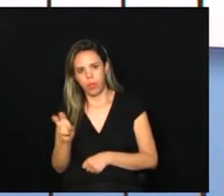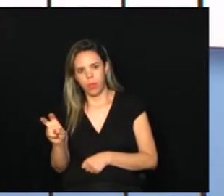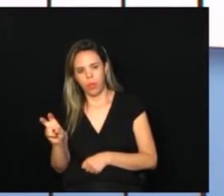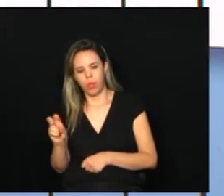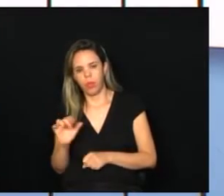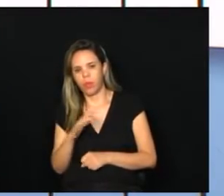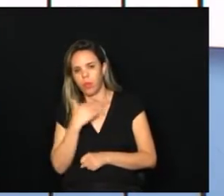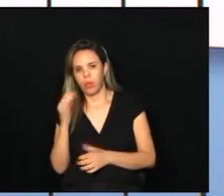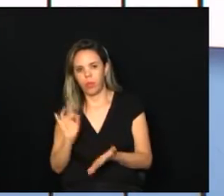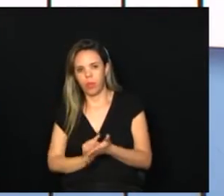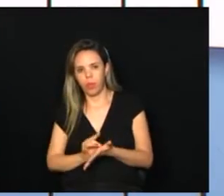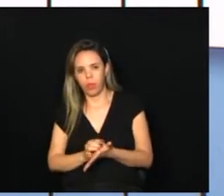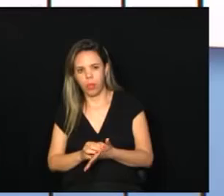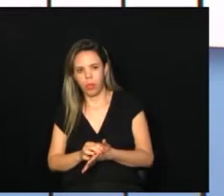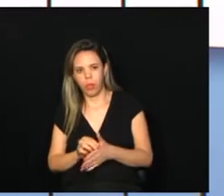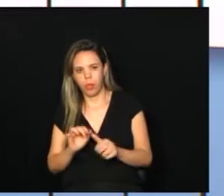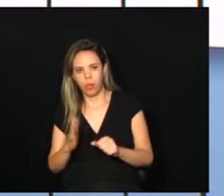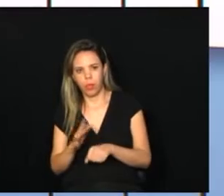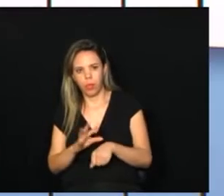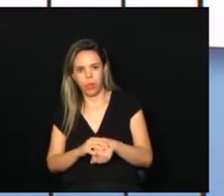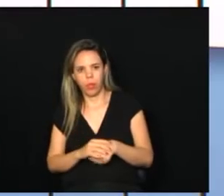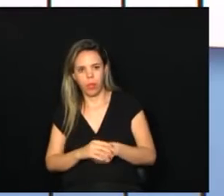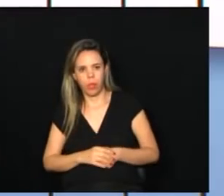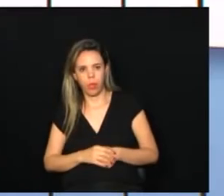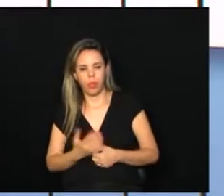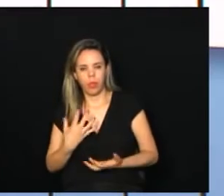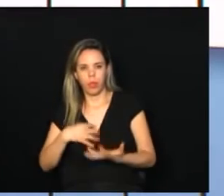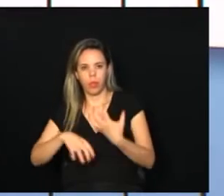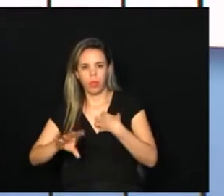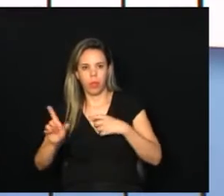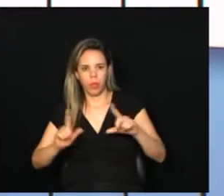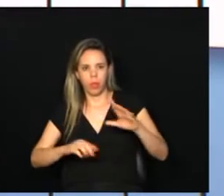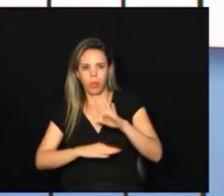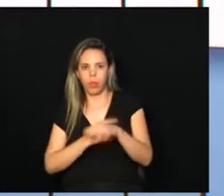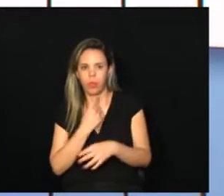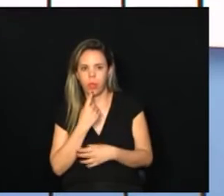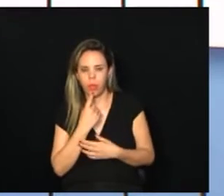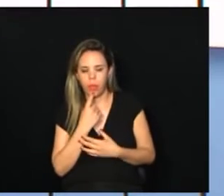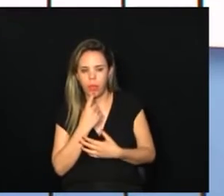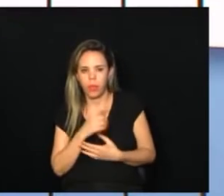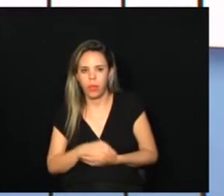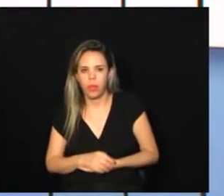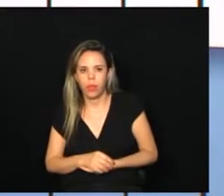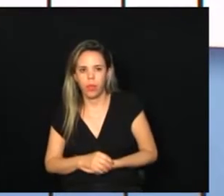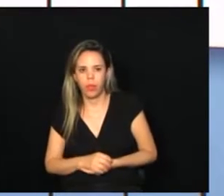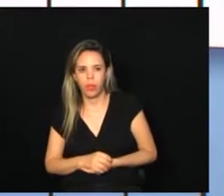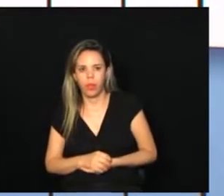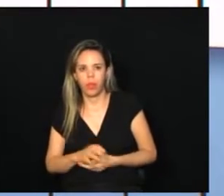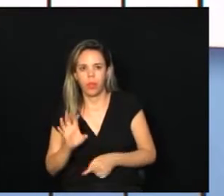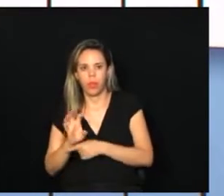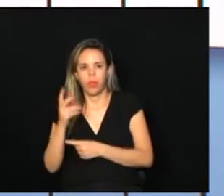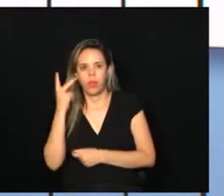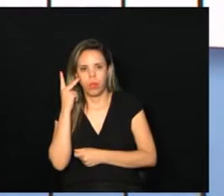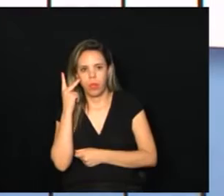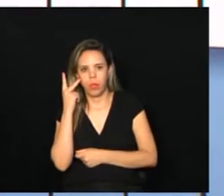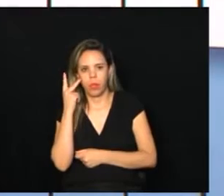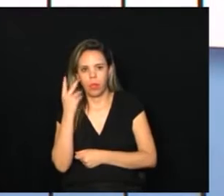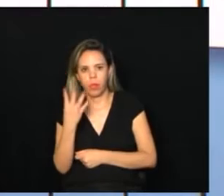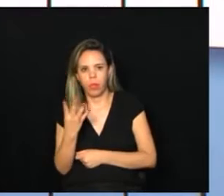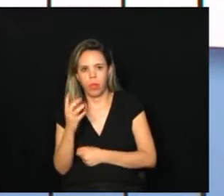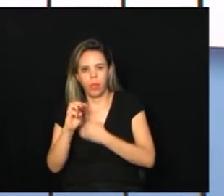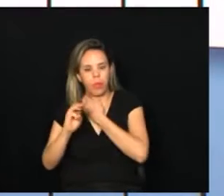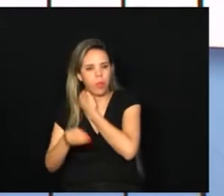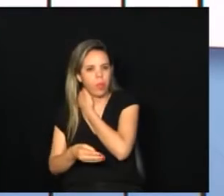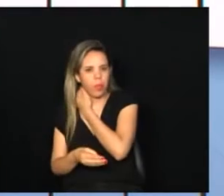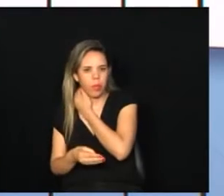577.565 óbitos confirmados devido à doença e ficam aqui as condolências da TV Câmara Campinas. No estado de São Paulo, são